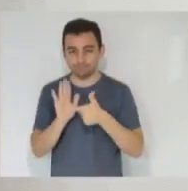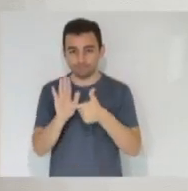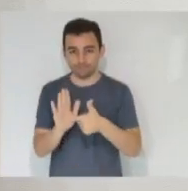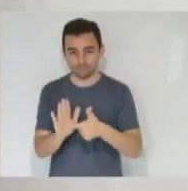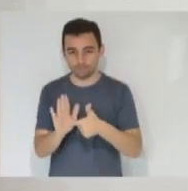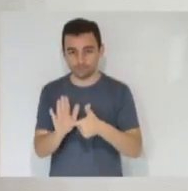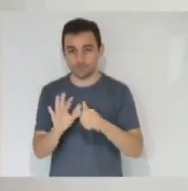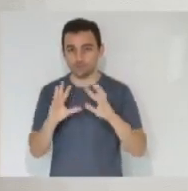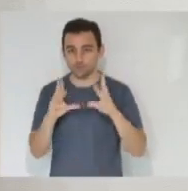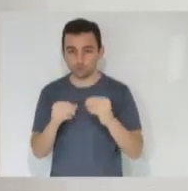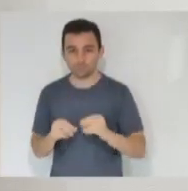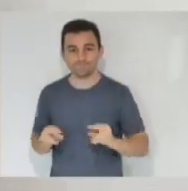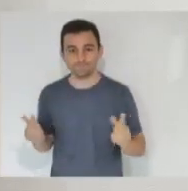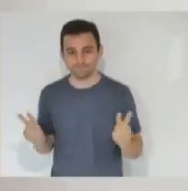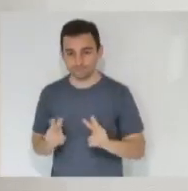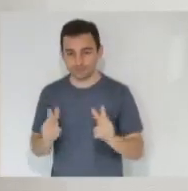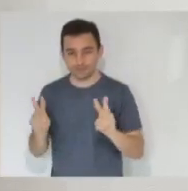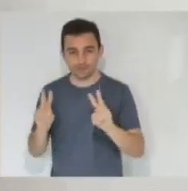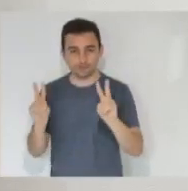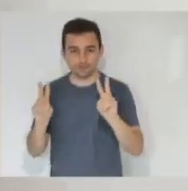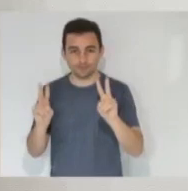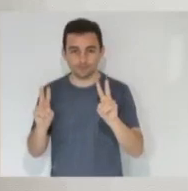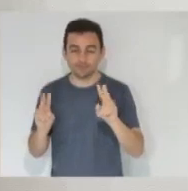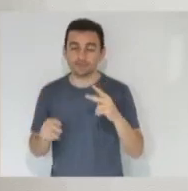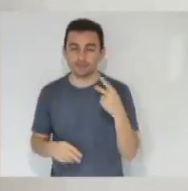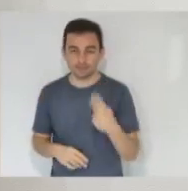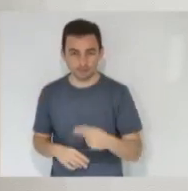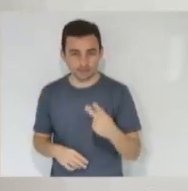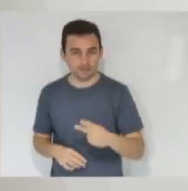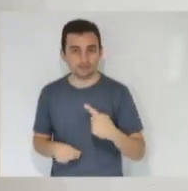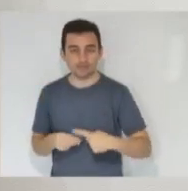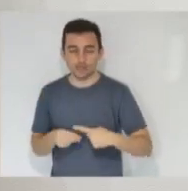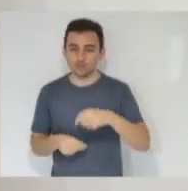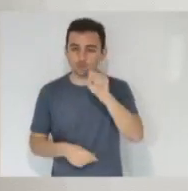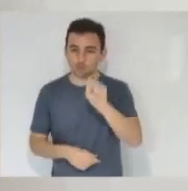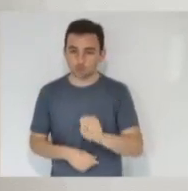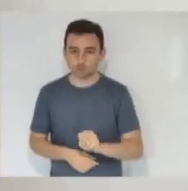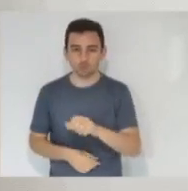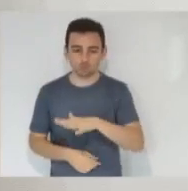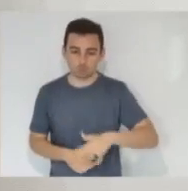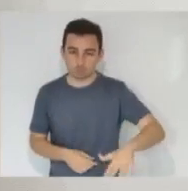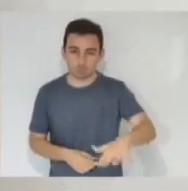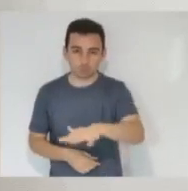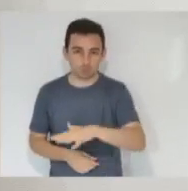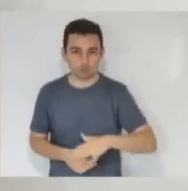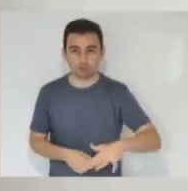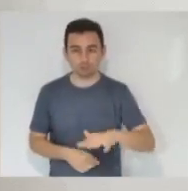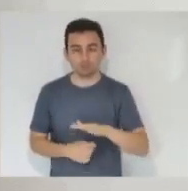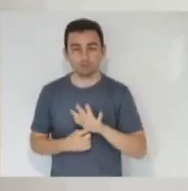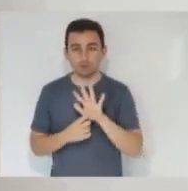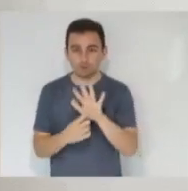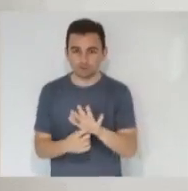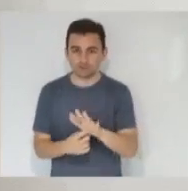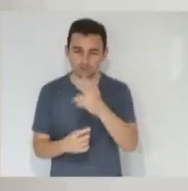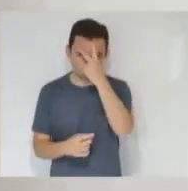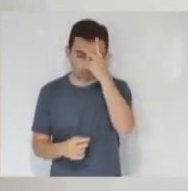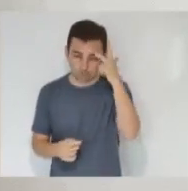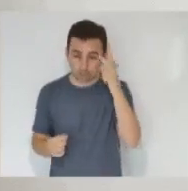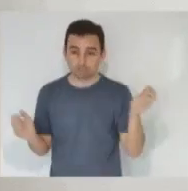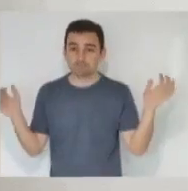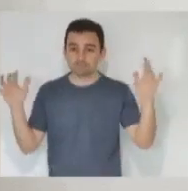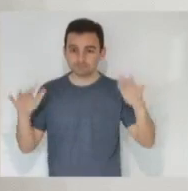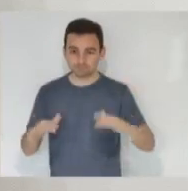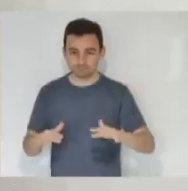os valores que Uruçanga e que a nossa região sul tem a apresentar para todos aqueles que por ali passarem. Gostaria também de